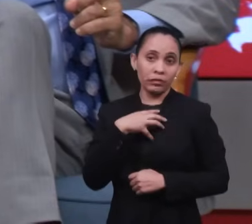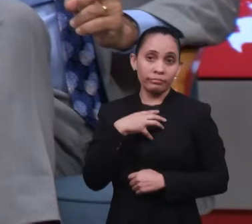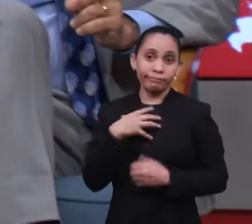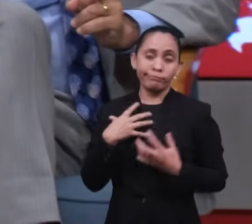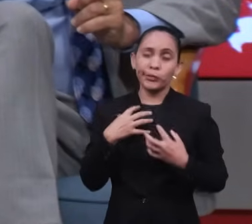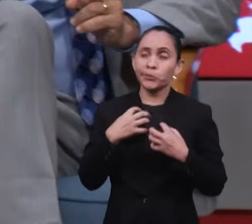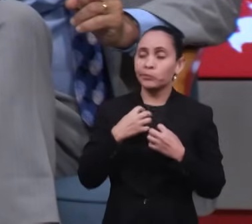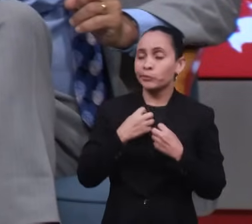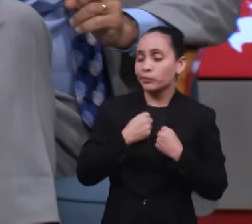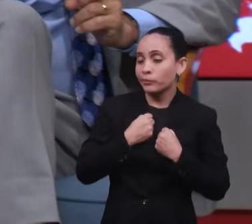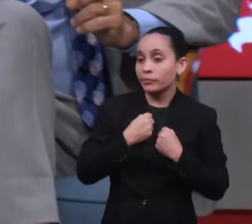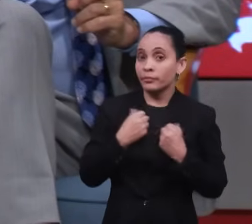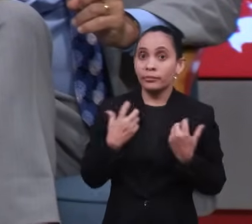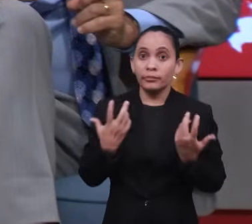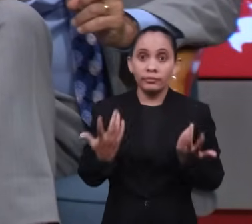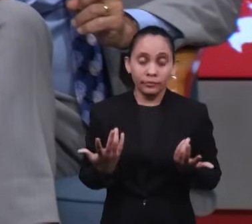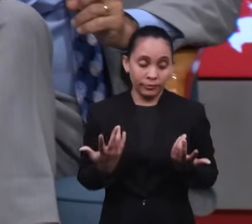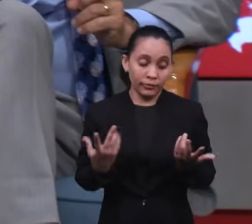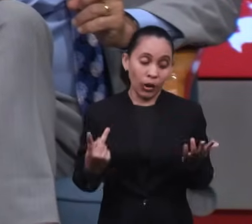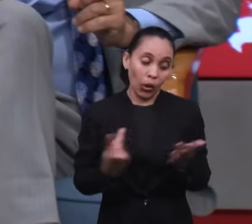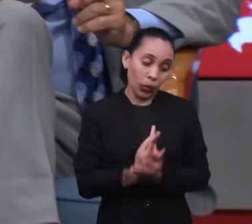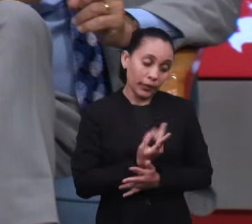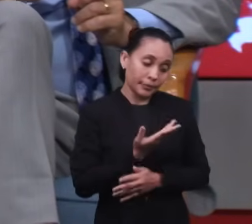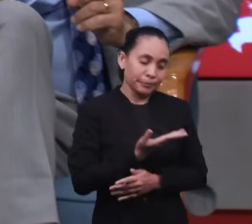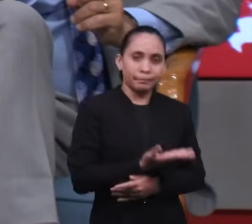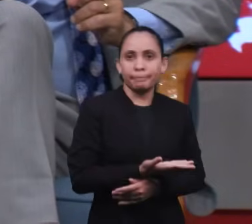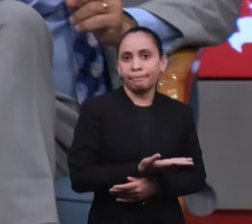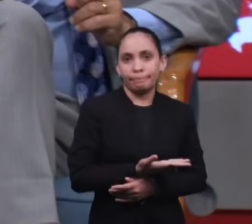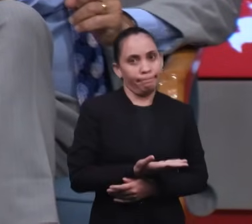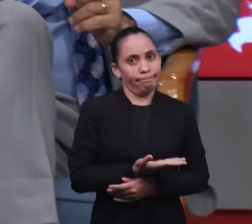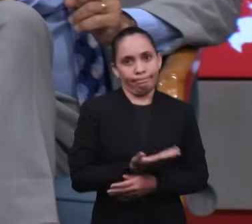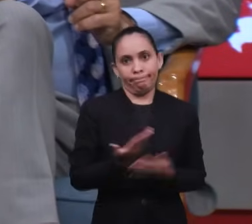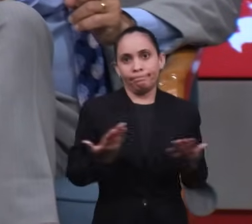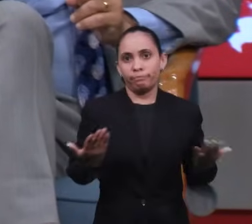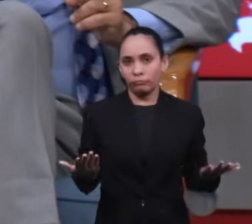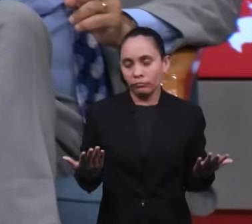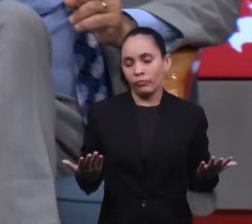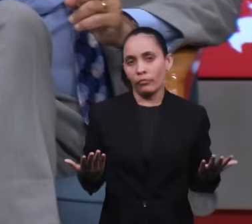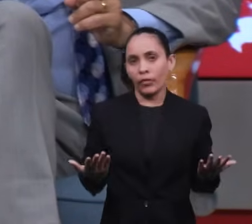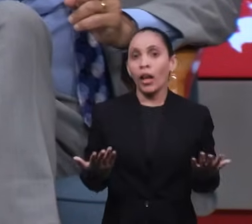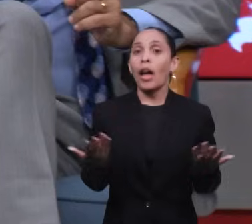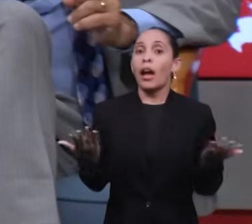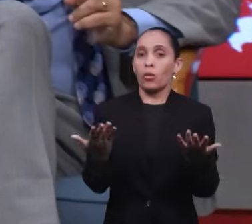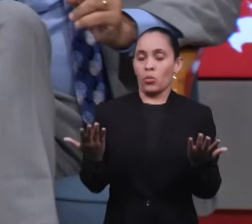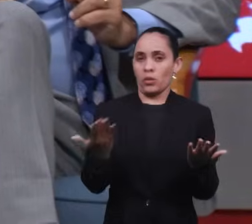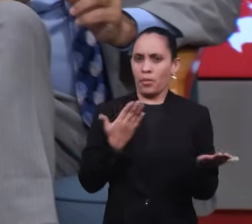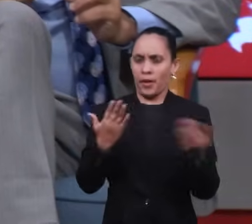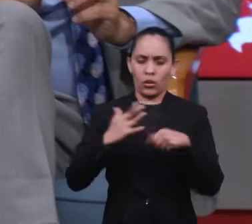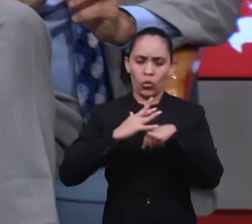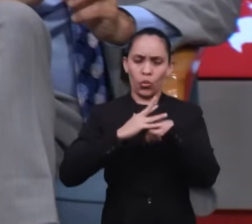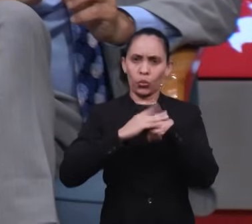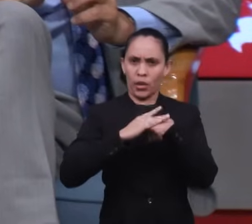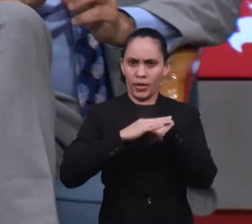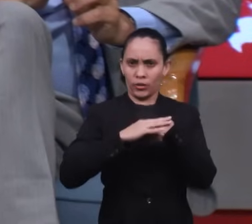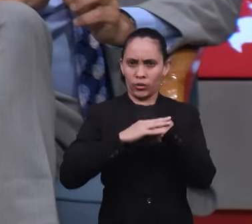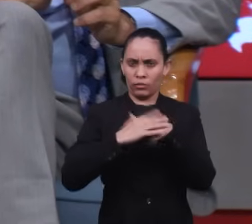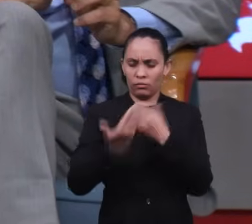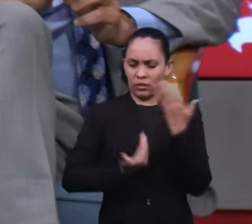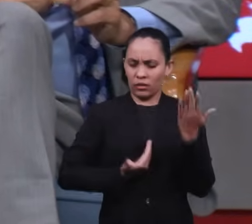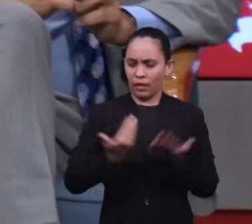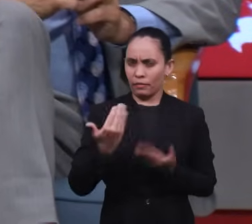daquilo, quer dizer, então alguma coisa está acontecendo e por isso ele é fraco. Paulo diz assim,